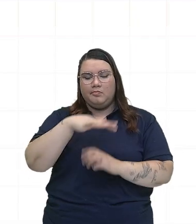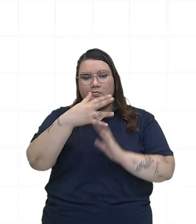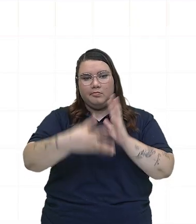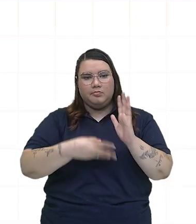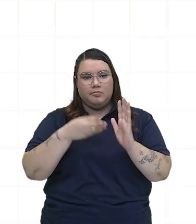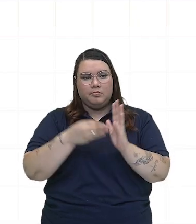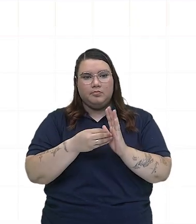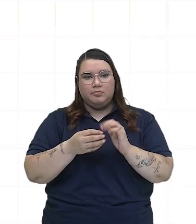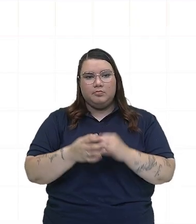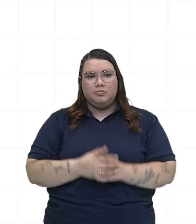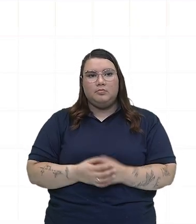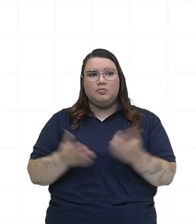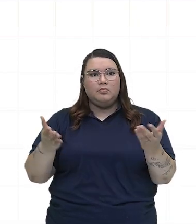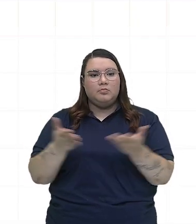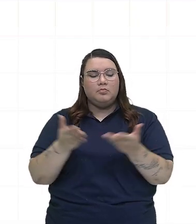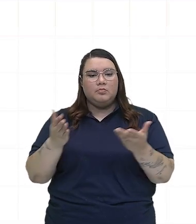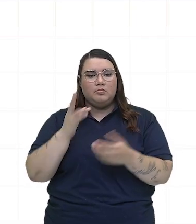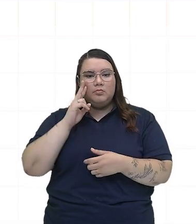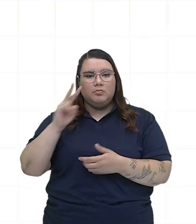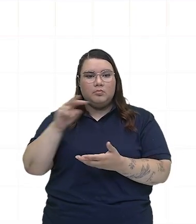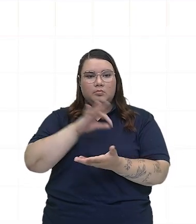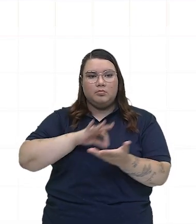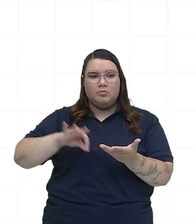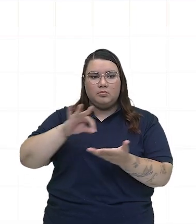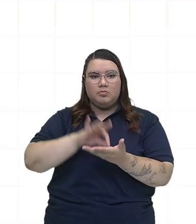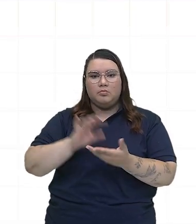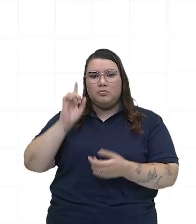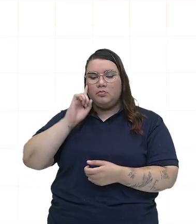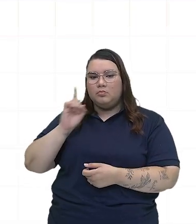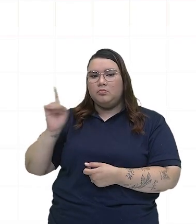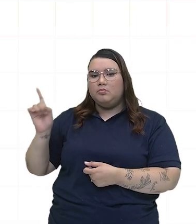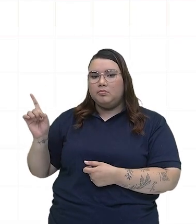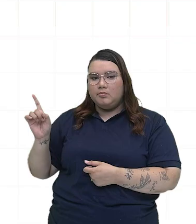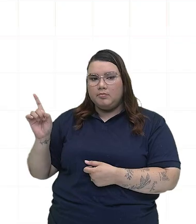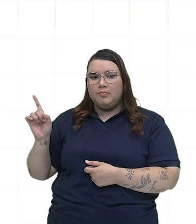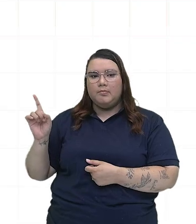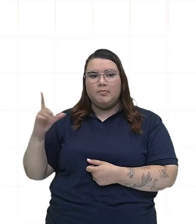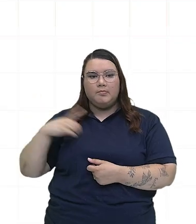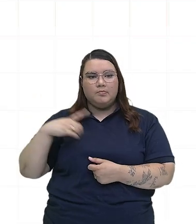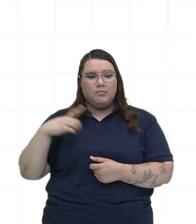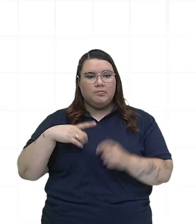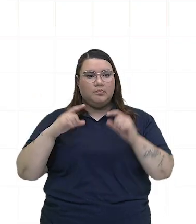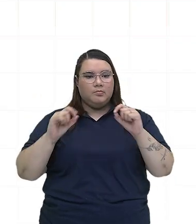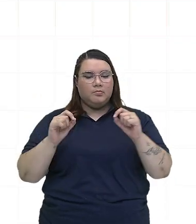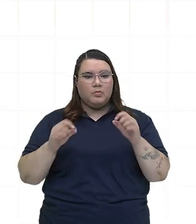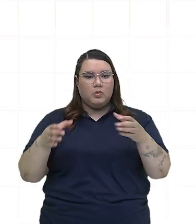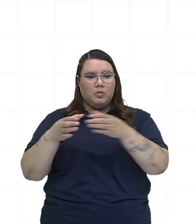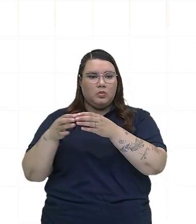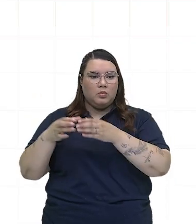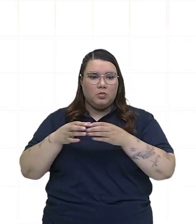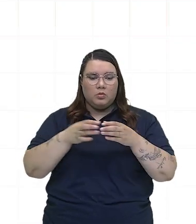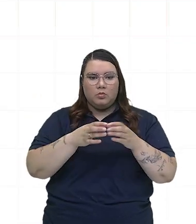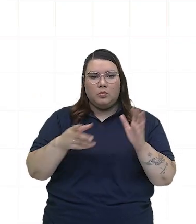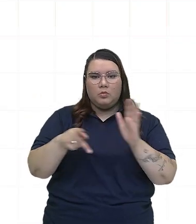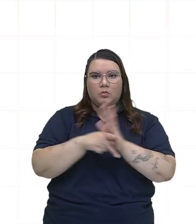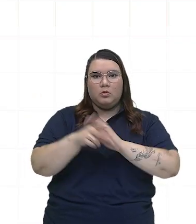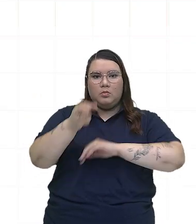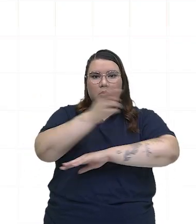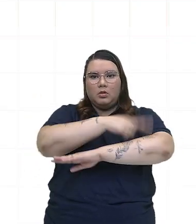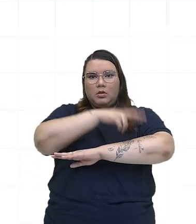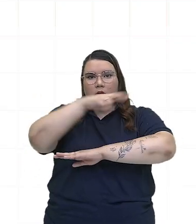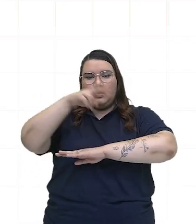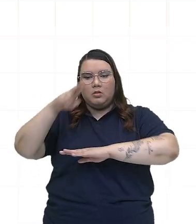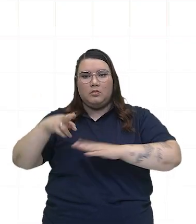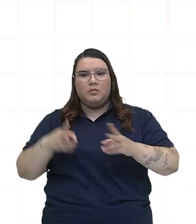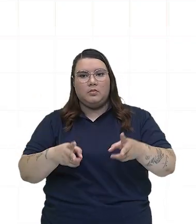Amazônia. E aí a gente verifica aí o mapa do relevo amazônico, onde a gente vai ver as subunidades do relevo amazônico,